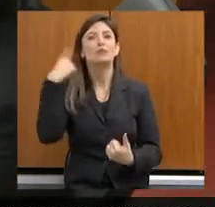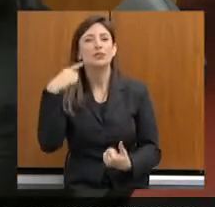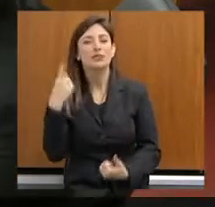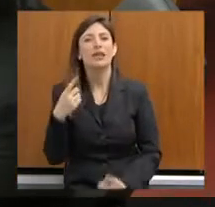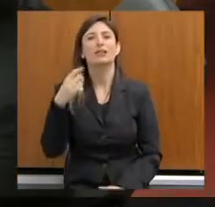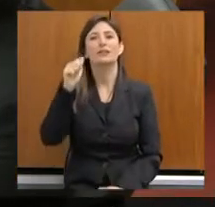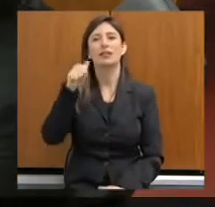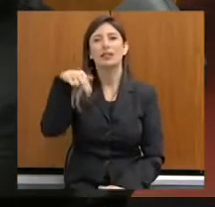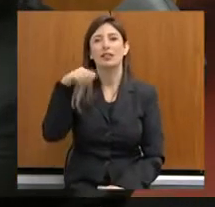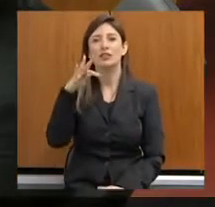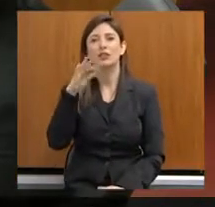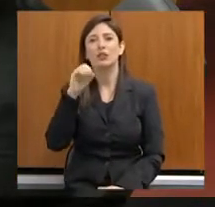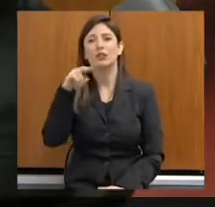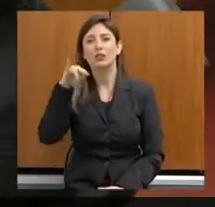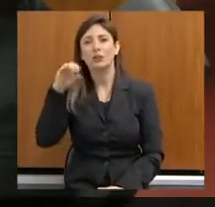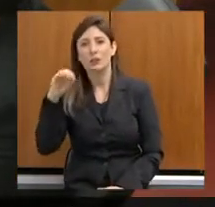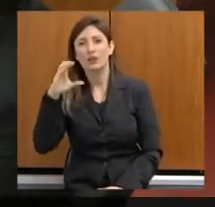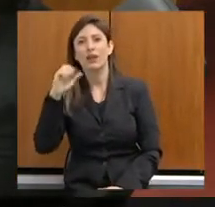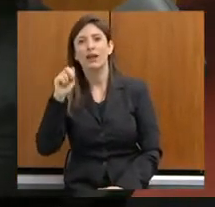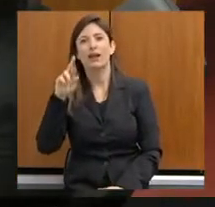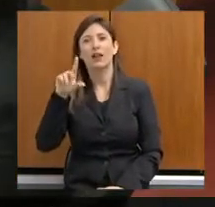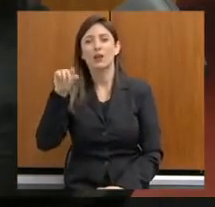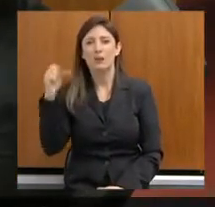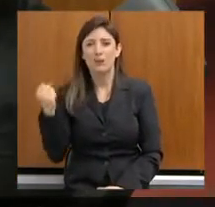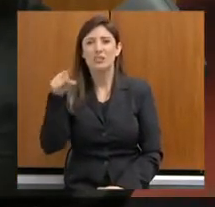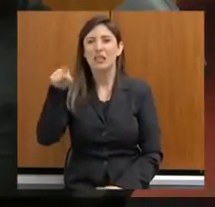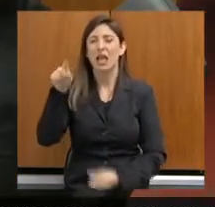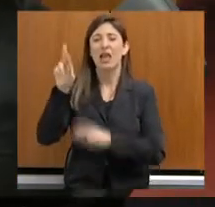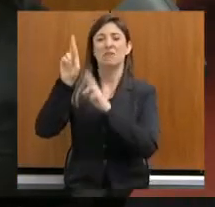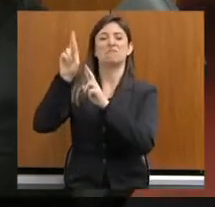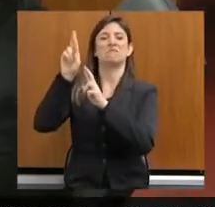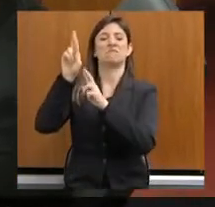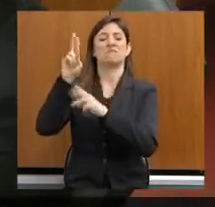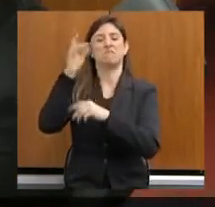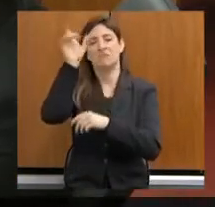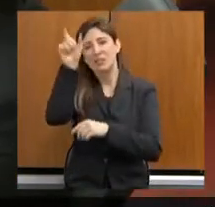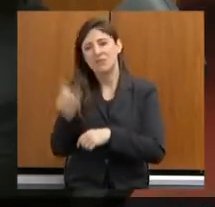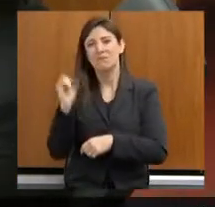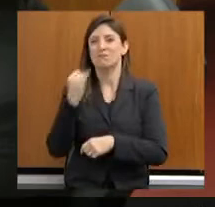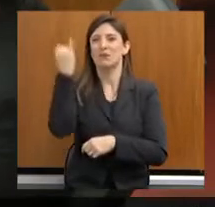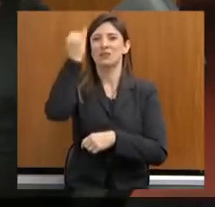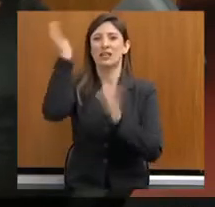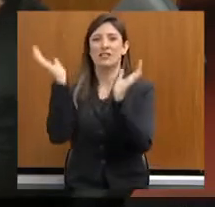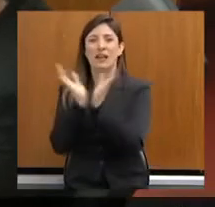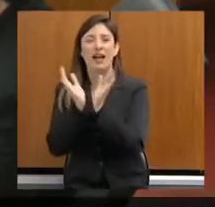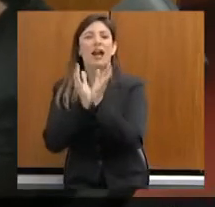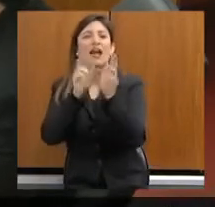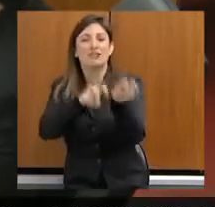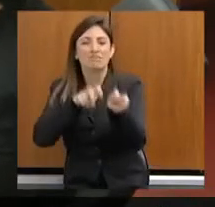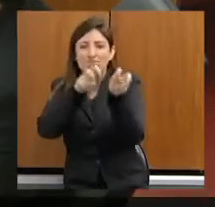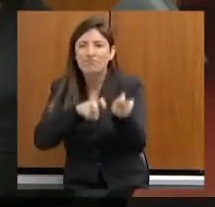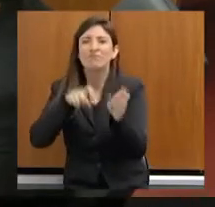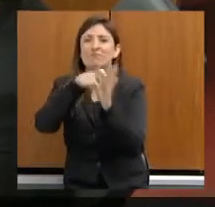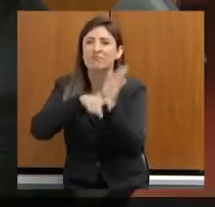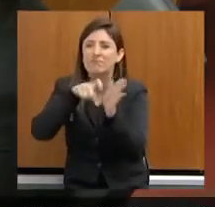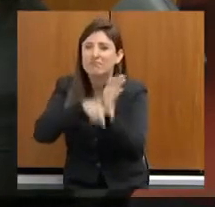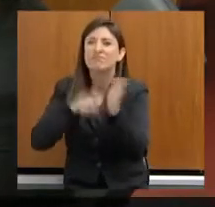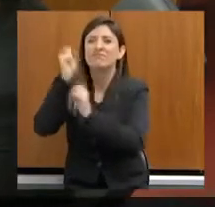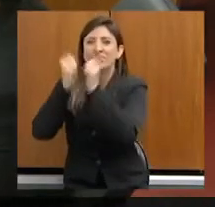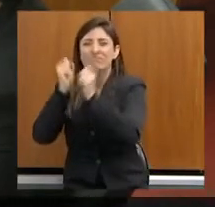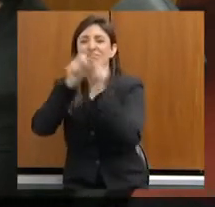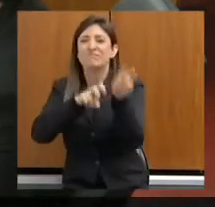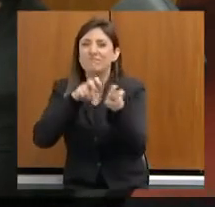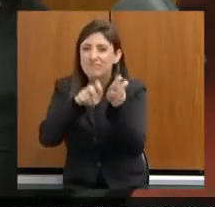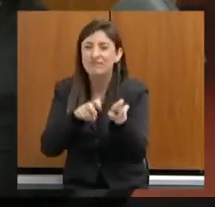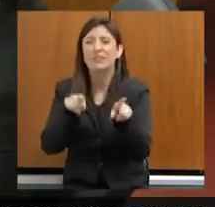Carlos Arantes referência no setor da agropecuária e agroindústria comprimento também